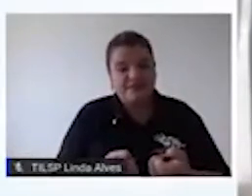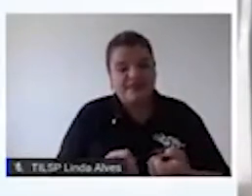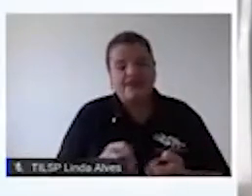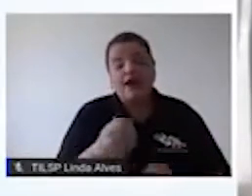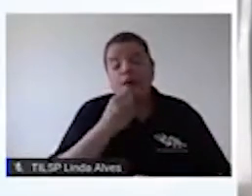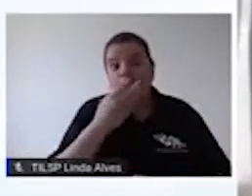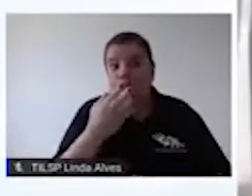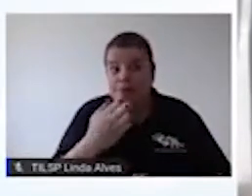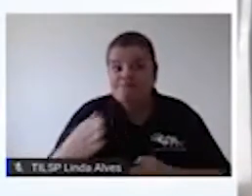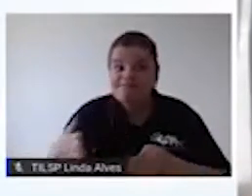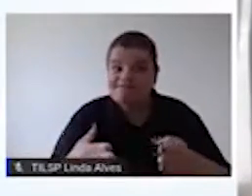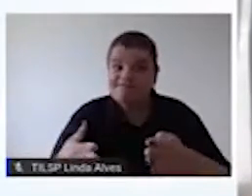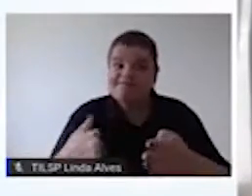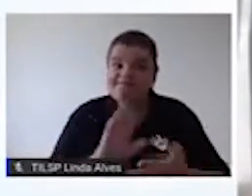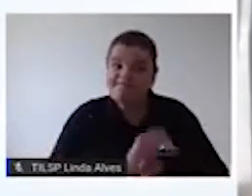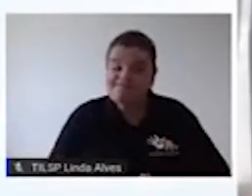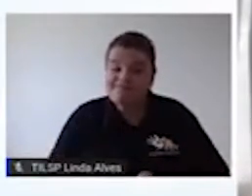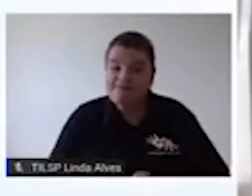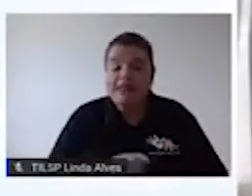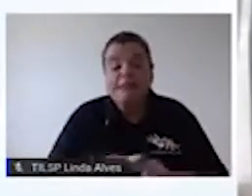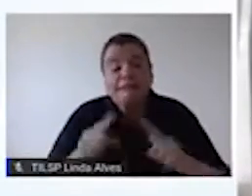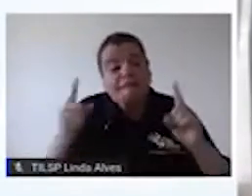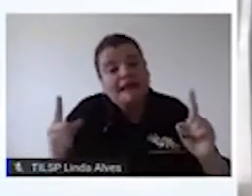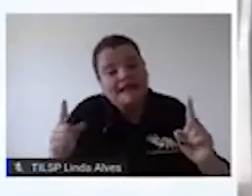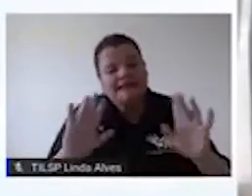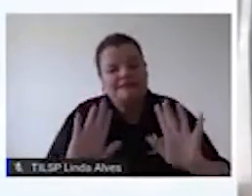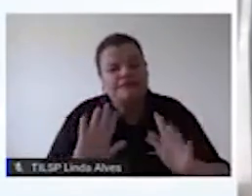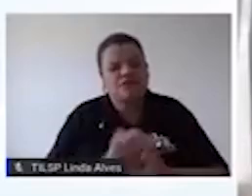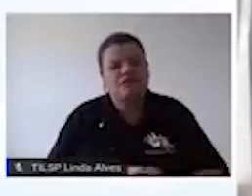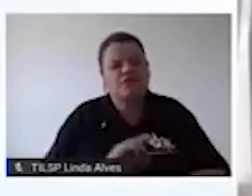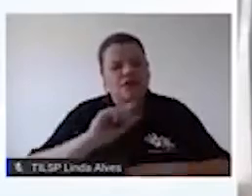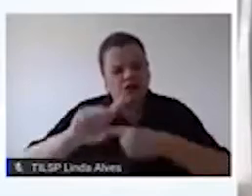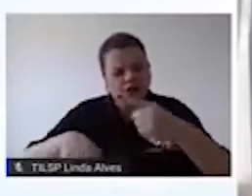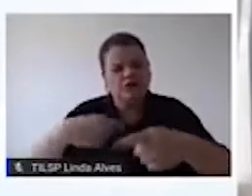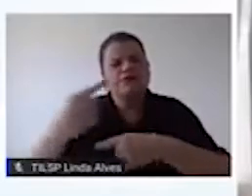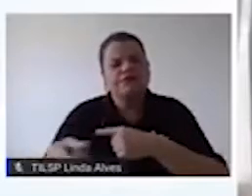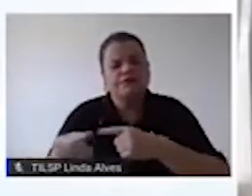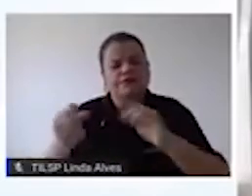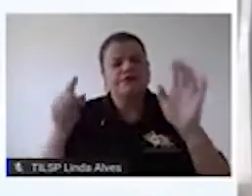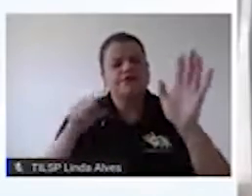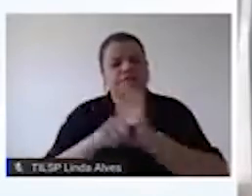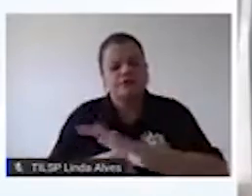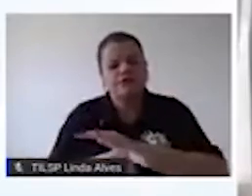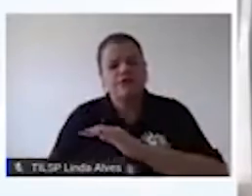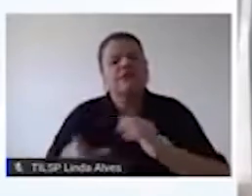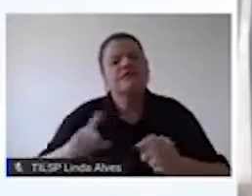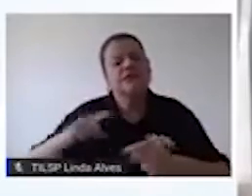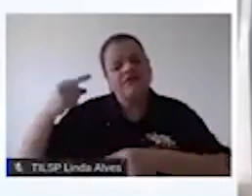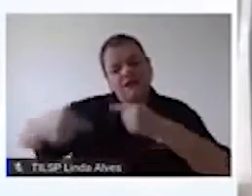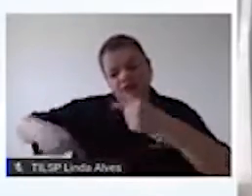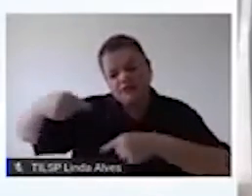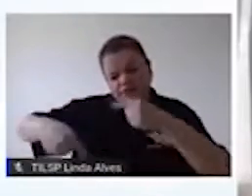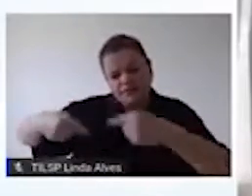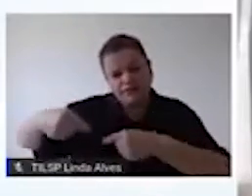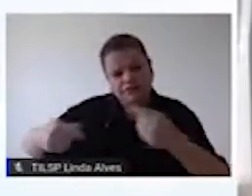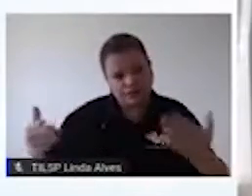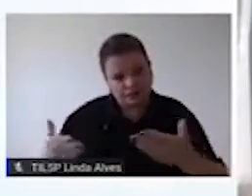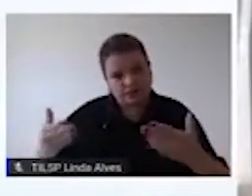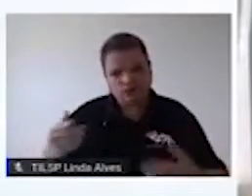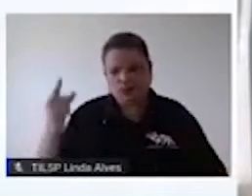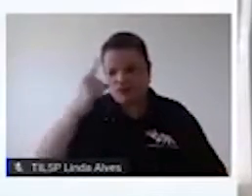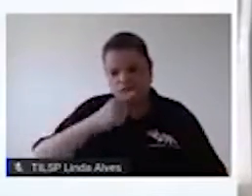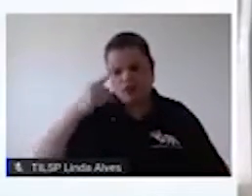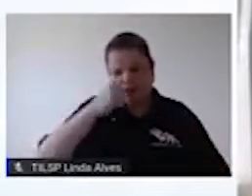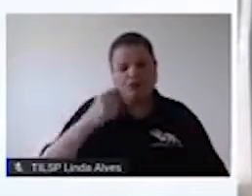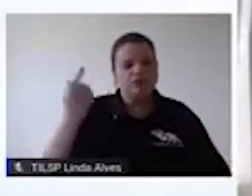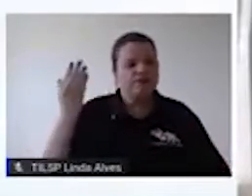caminho. Mas eu vou depois eu até vou passar para as outras questões. Como a gente teve eleições agora no último domingo, e